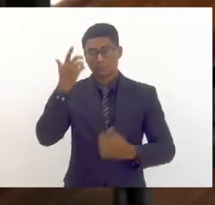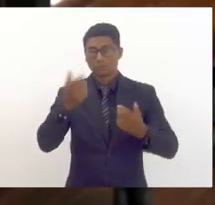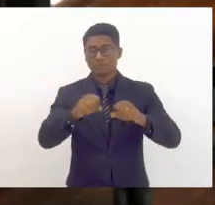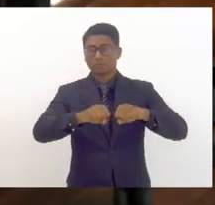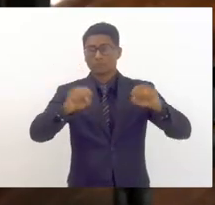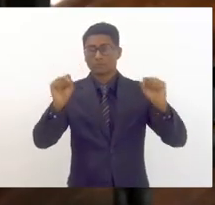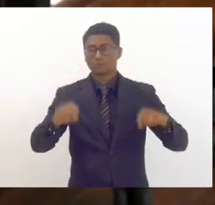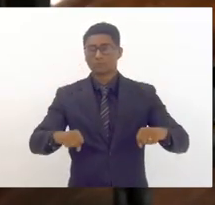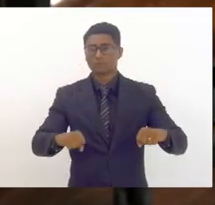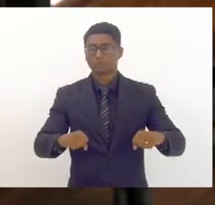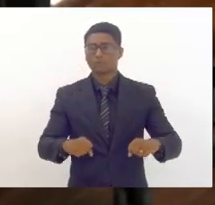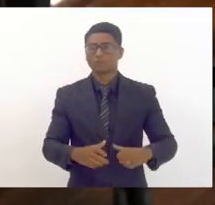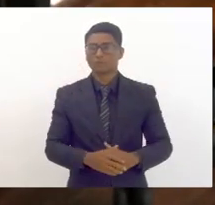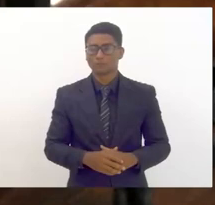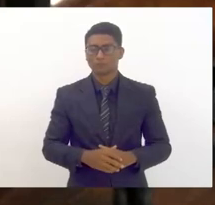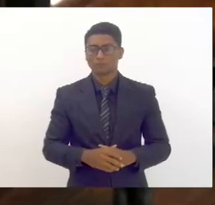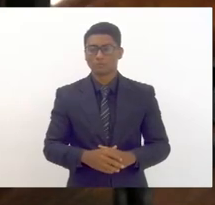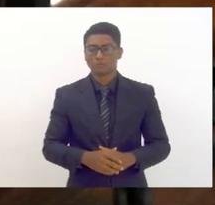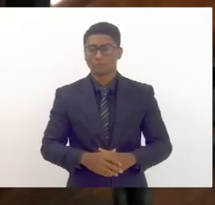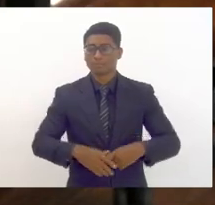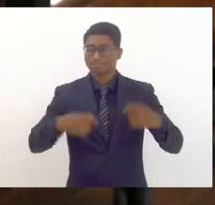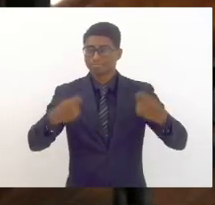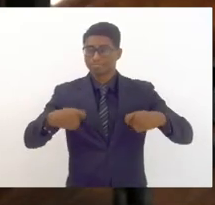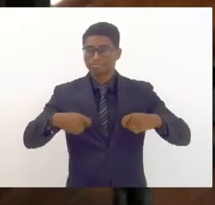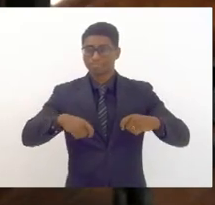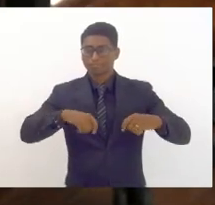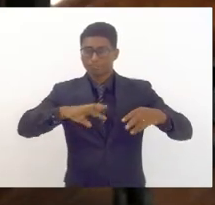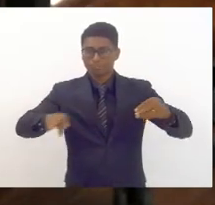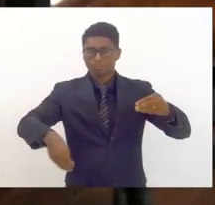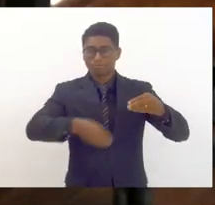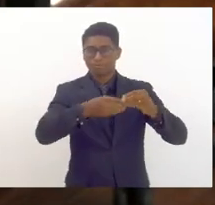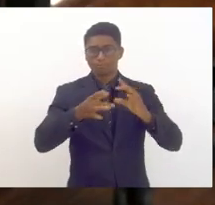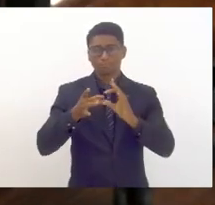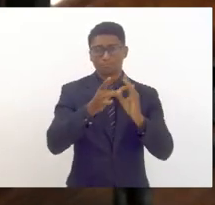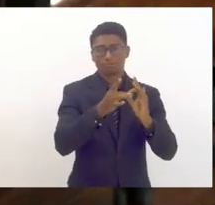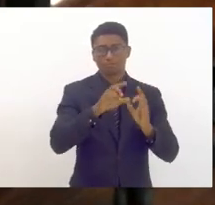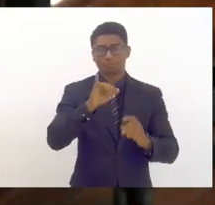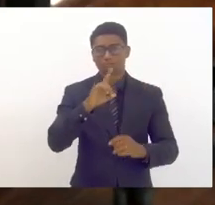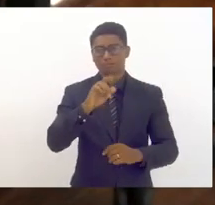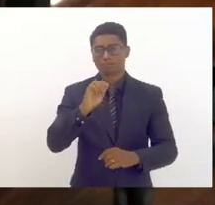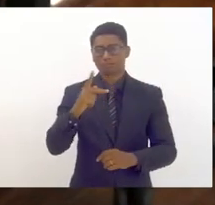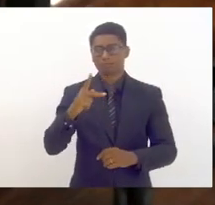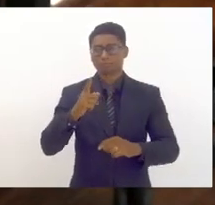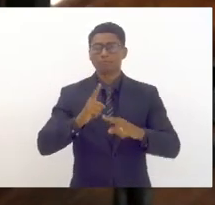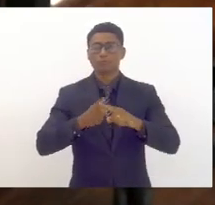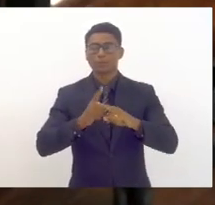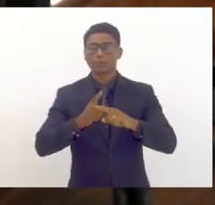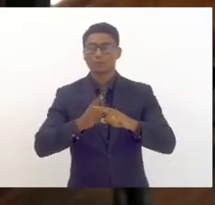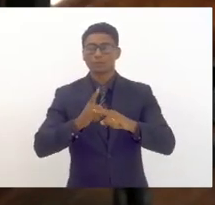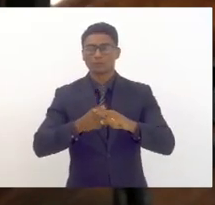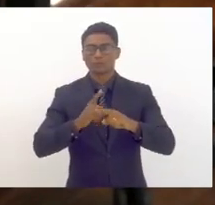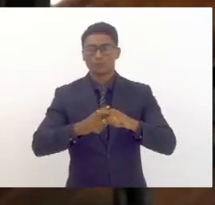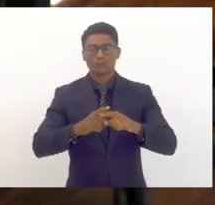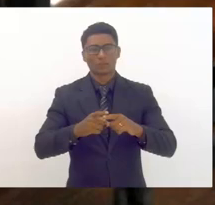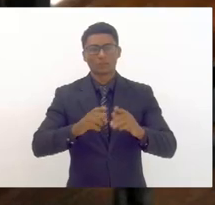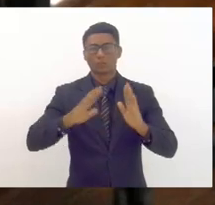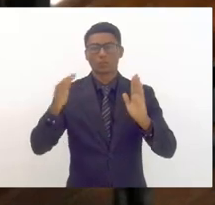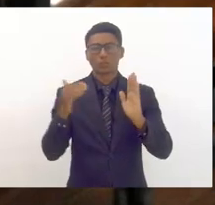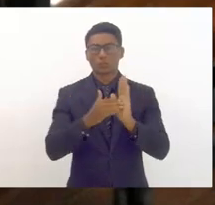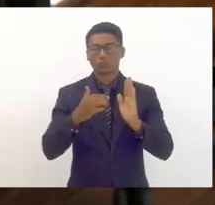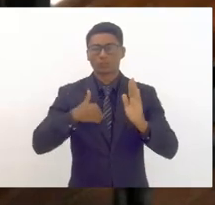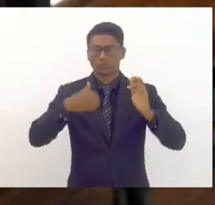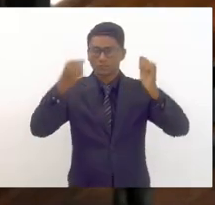sistema ele deva ser incorporado ao IDAP, porque o IDAP, todas essas ferramentas que eu citei